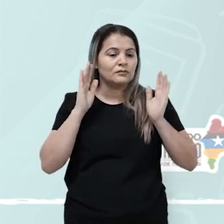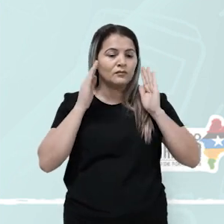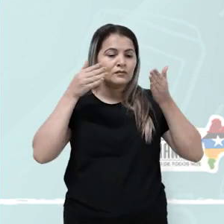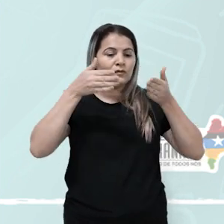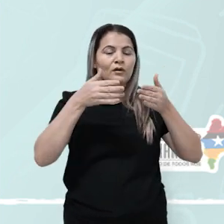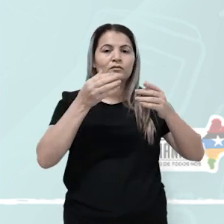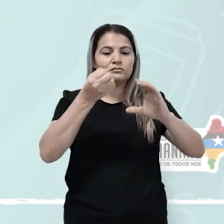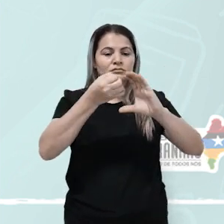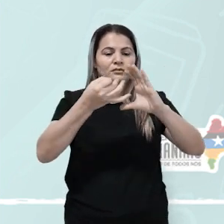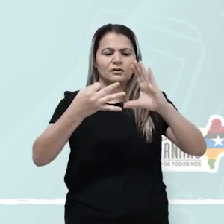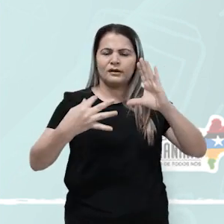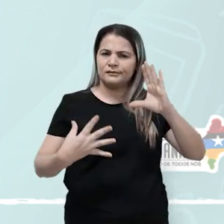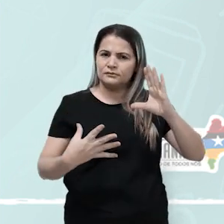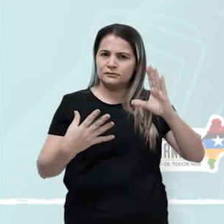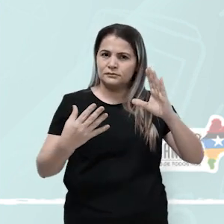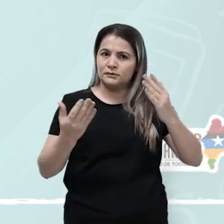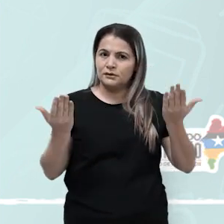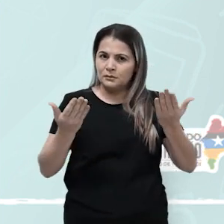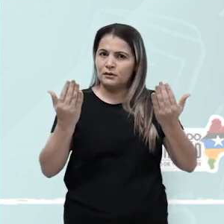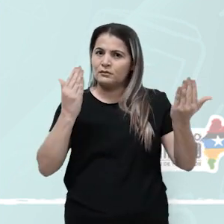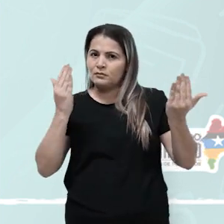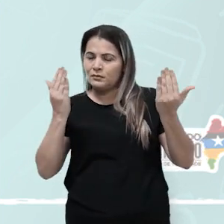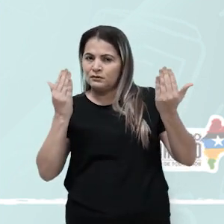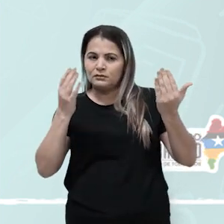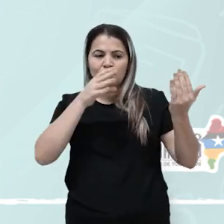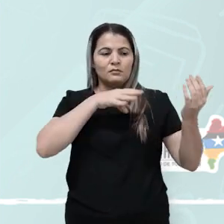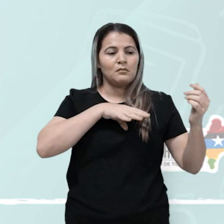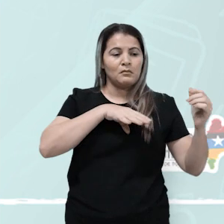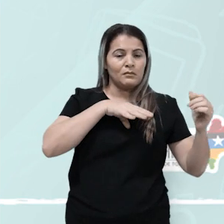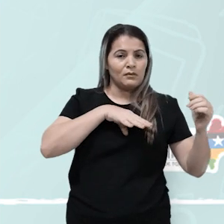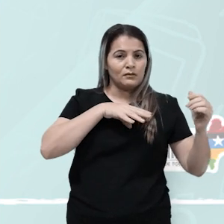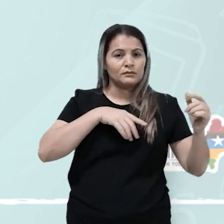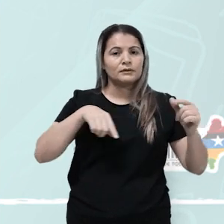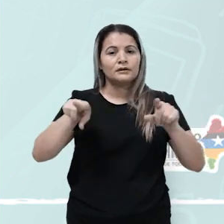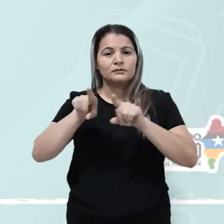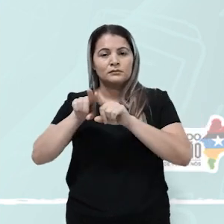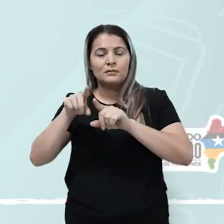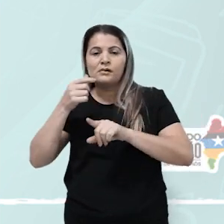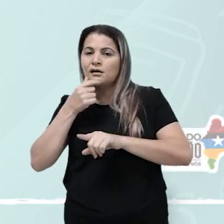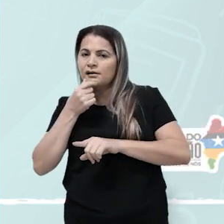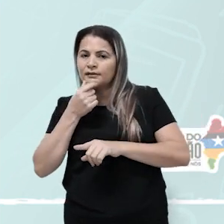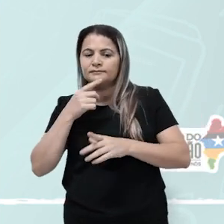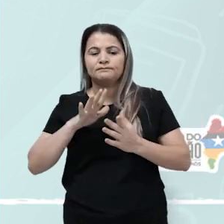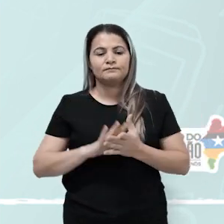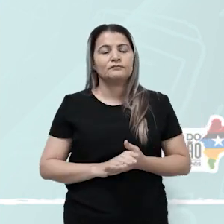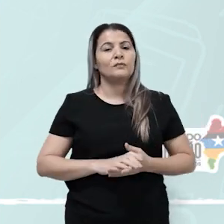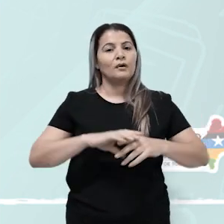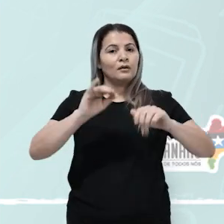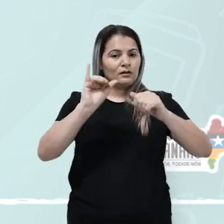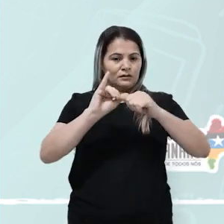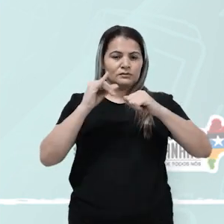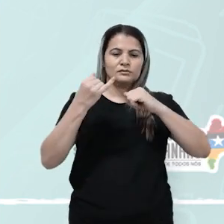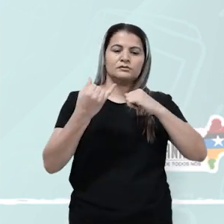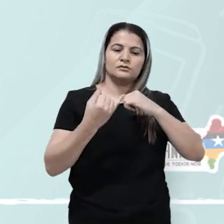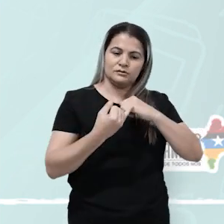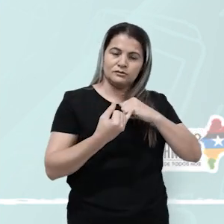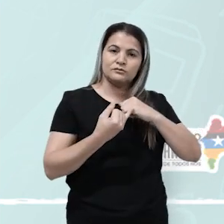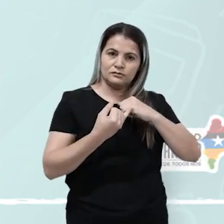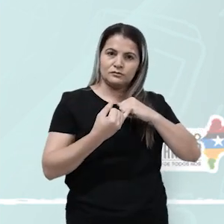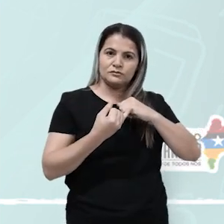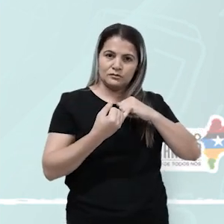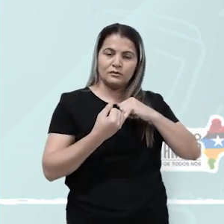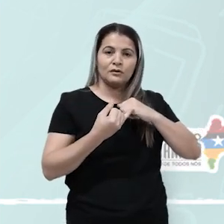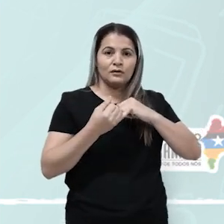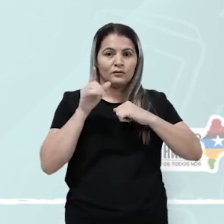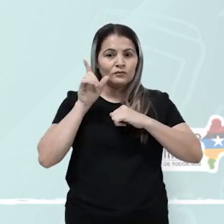E aí nós vamos fazer alguns comparativos entre o português e o inglês. Adjectives in English are invariable. Então, essa é a